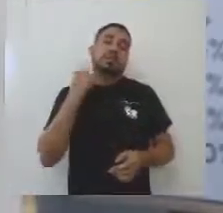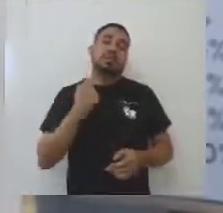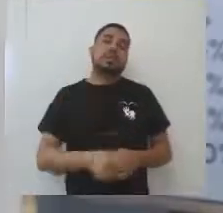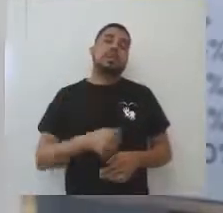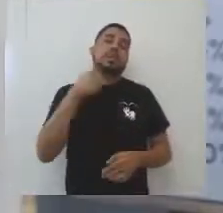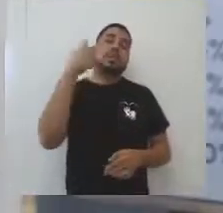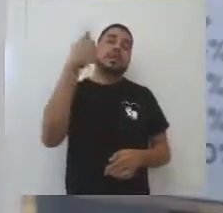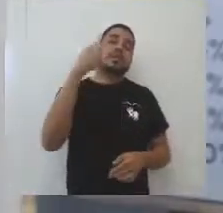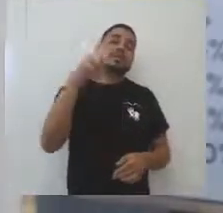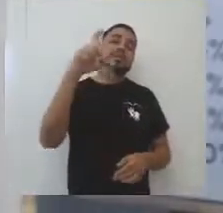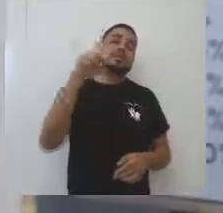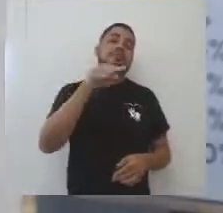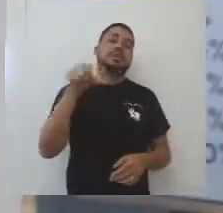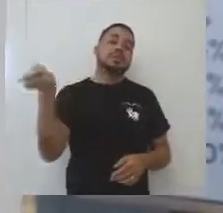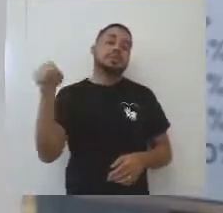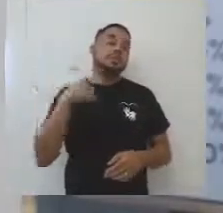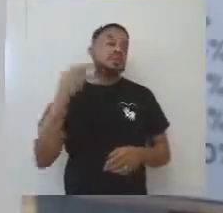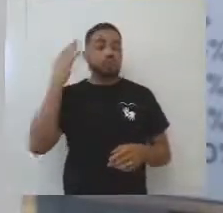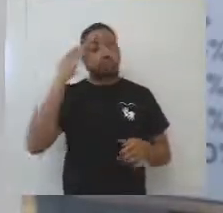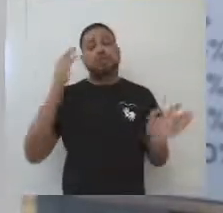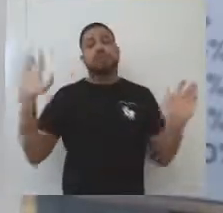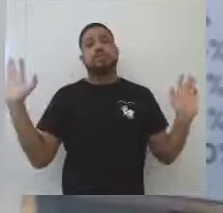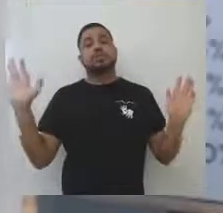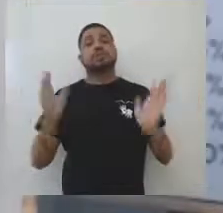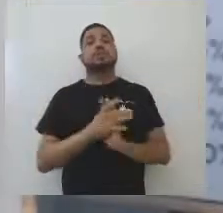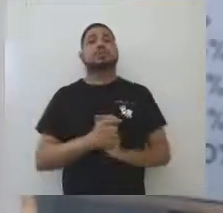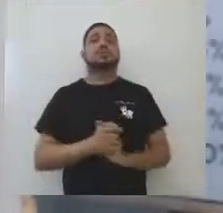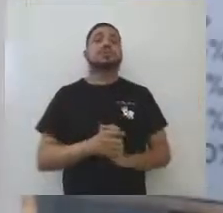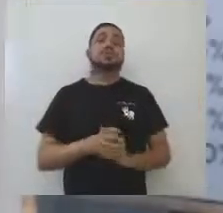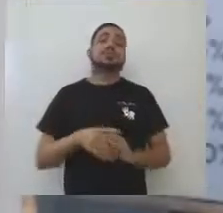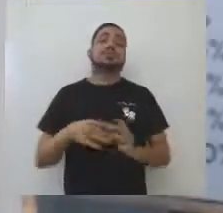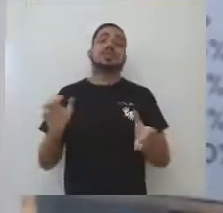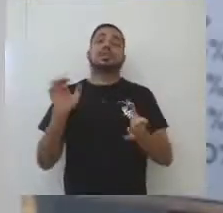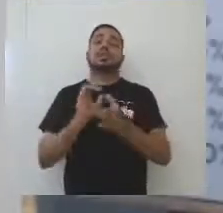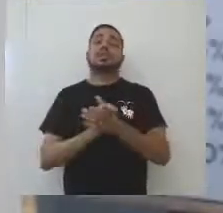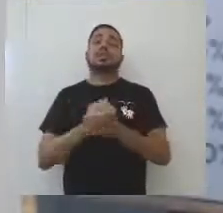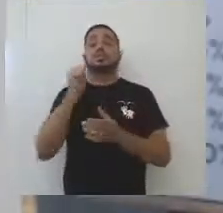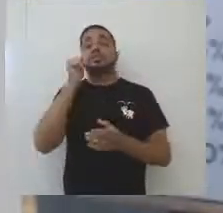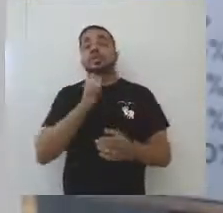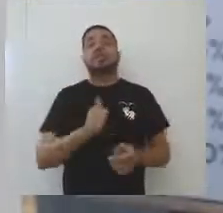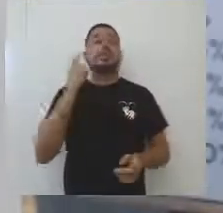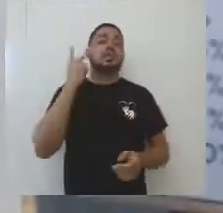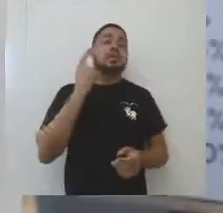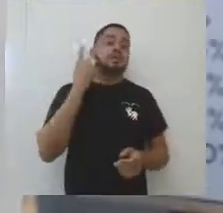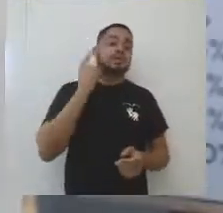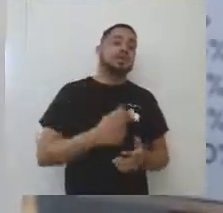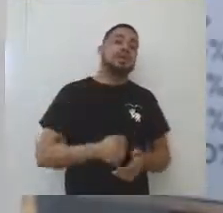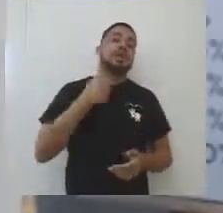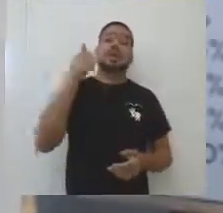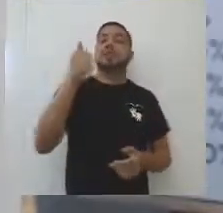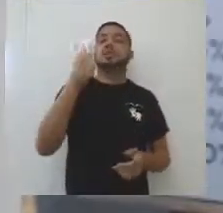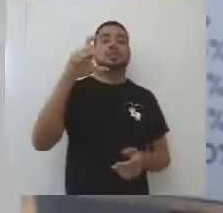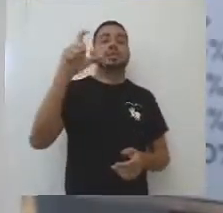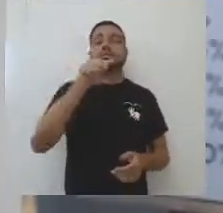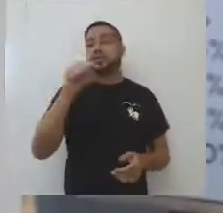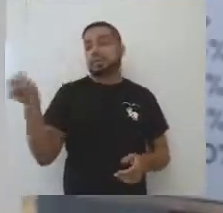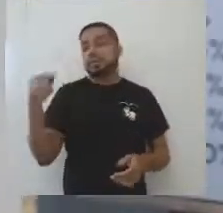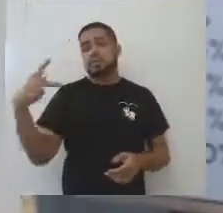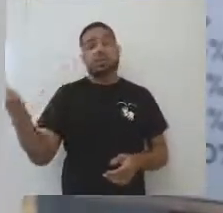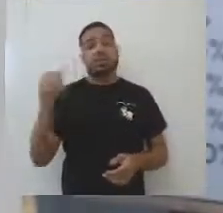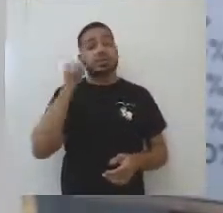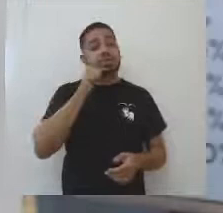ele é azão traço, porque eu não sei o que está aqui. Casou com uma mulher normal, azão traço para mãe.